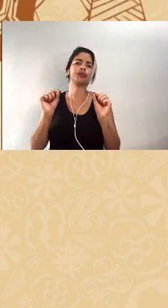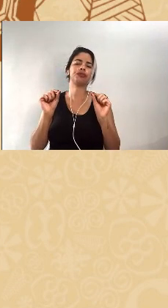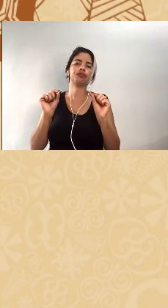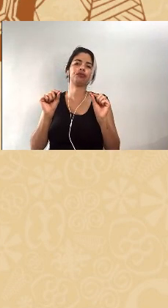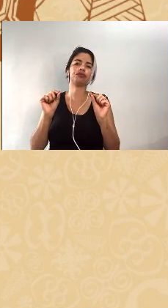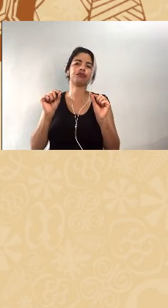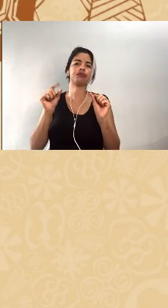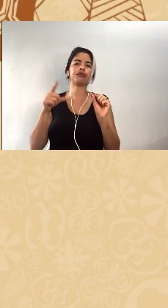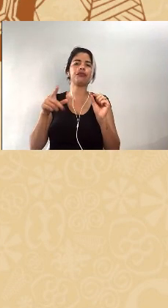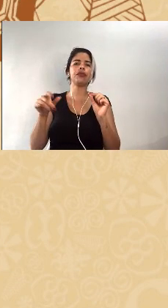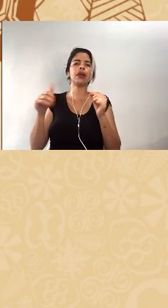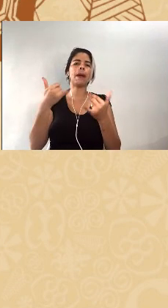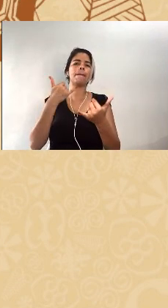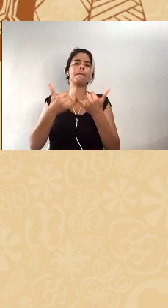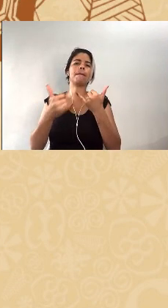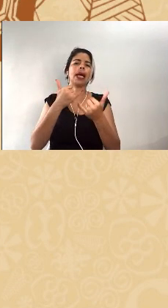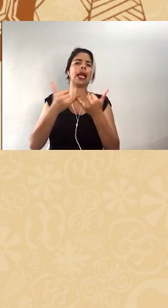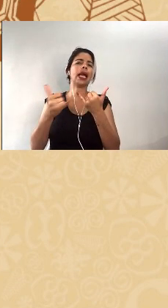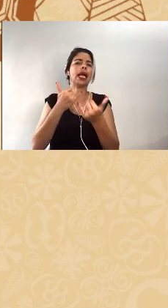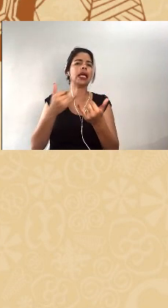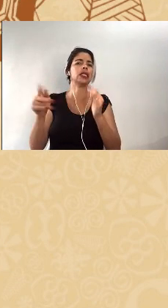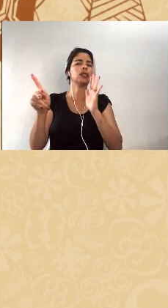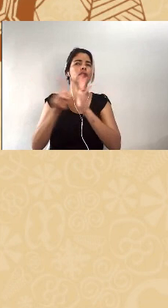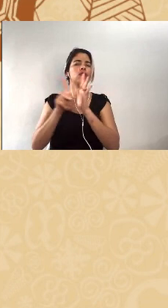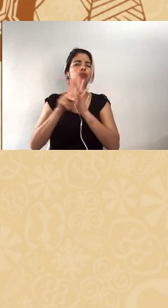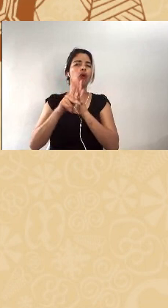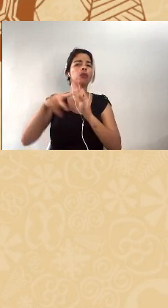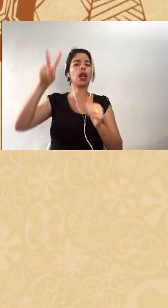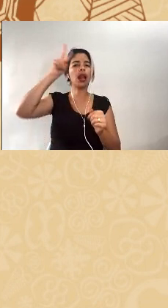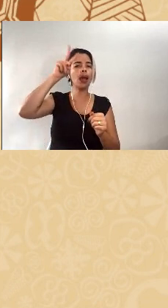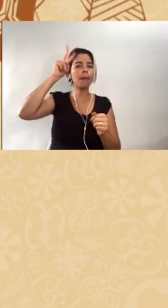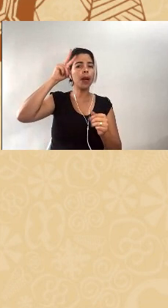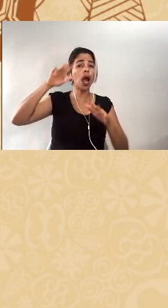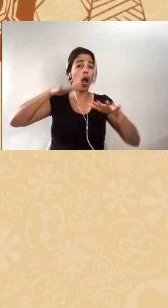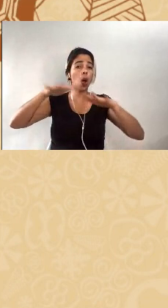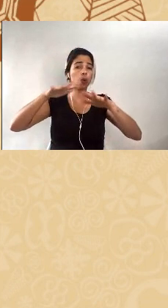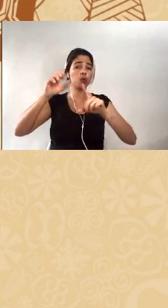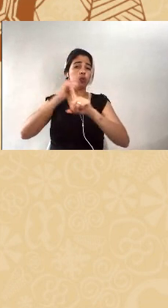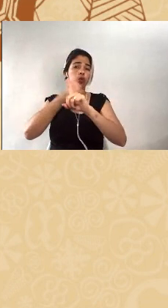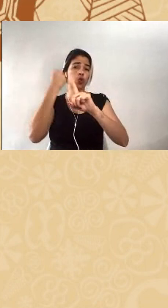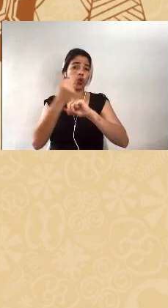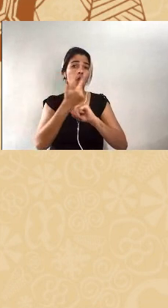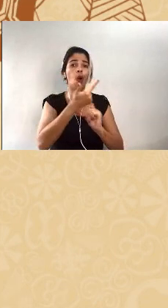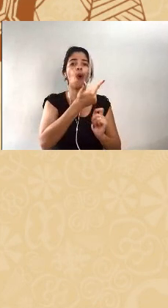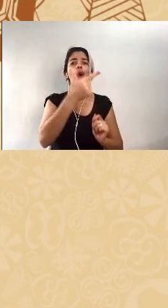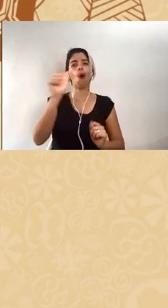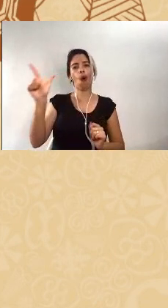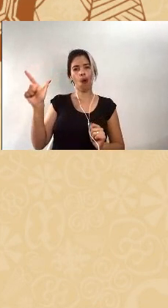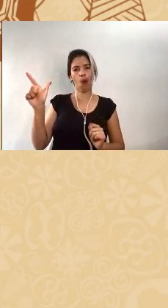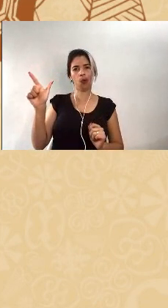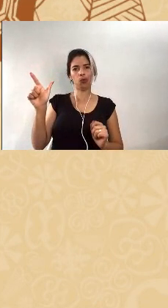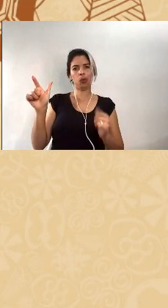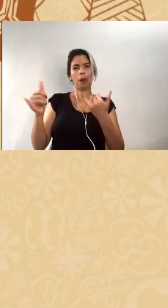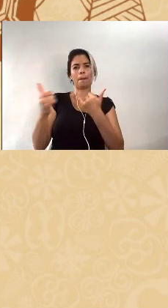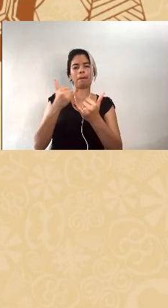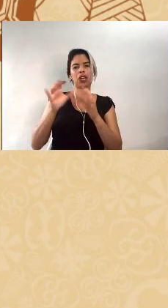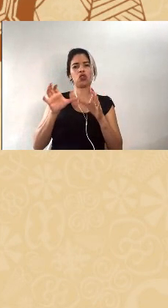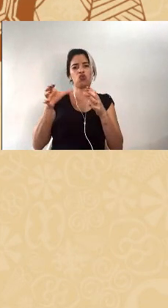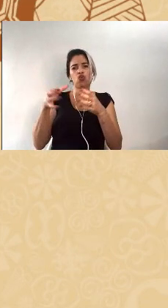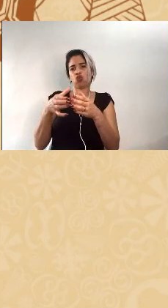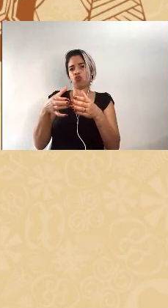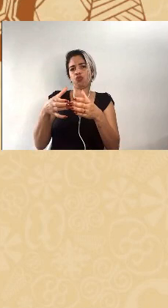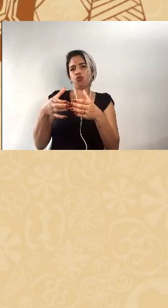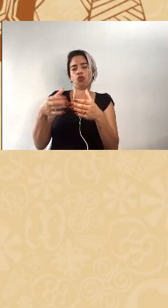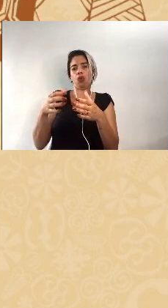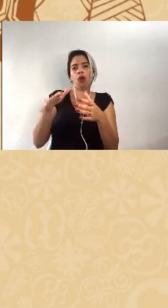numa leitura do movimento social ou dos movimentos sociais como, assim, como se fosse um grupo homogêneo atuando